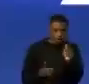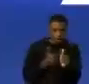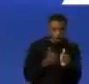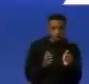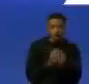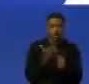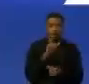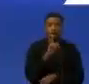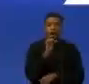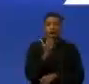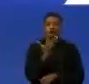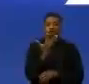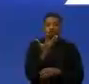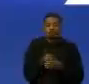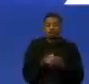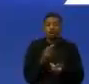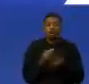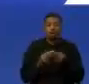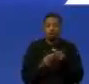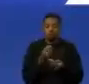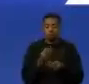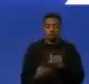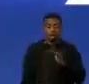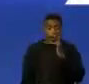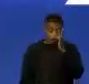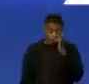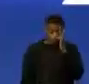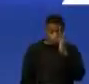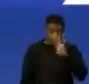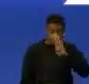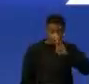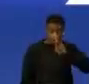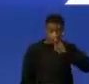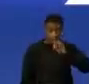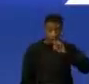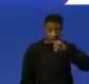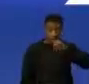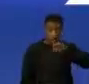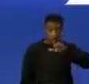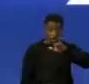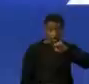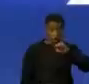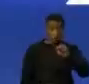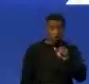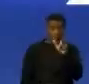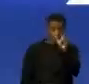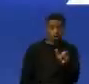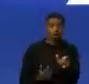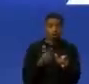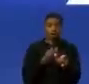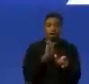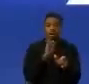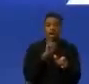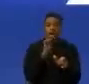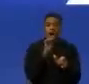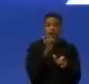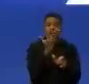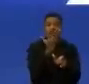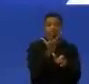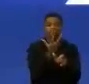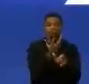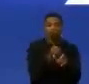água como? A bromélia, existe até uma bromélia que é a bromélia tanque, ela consegue acumular